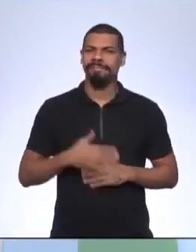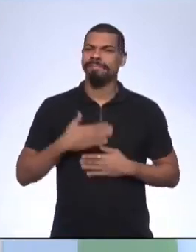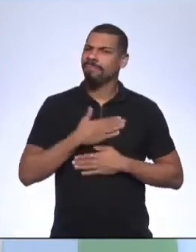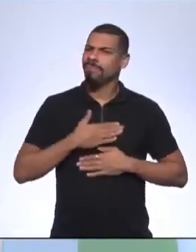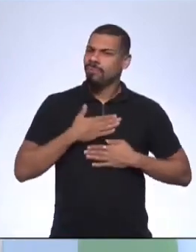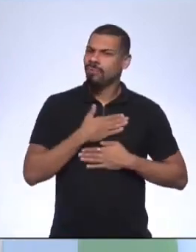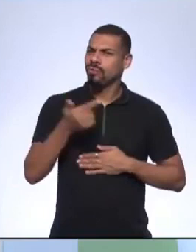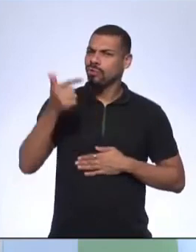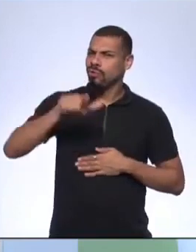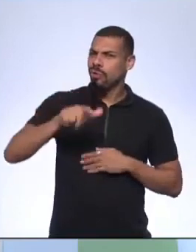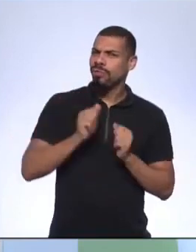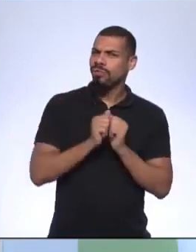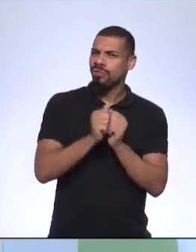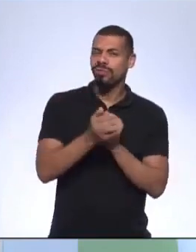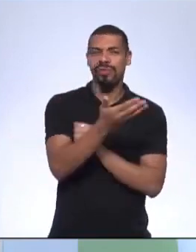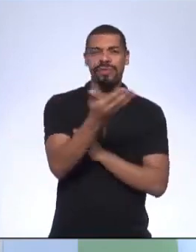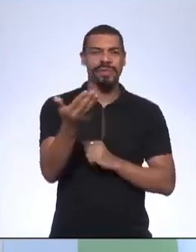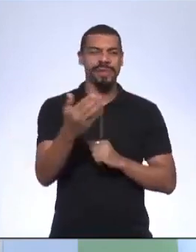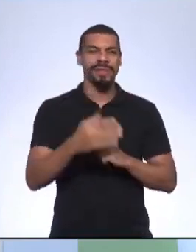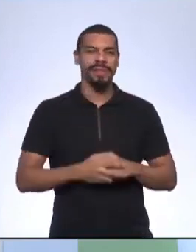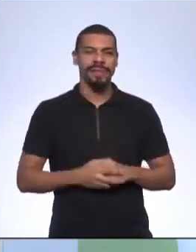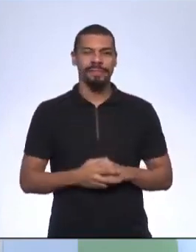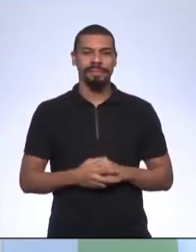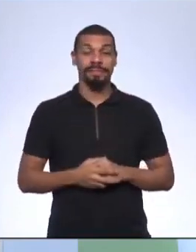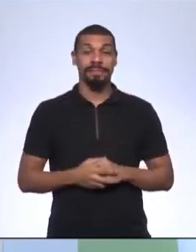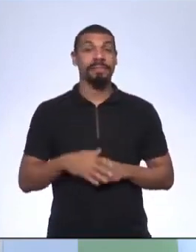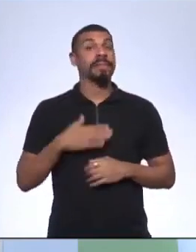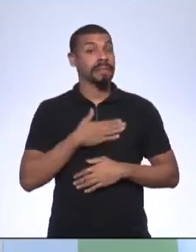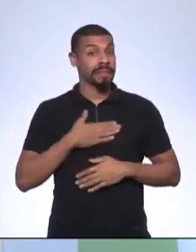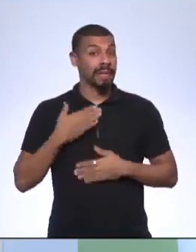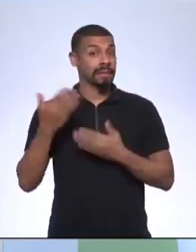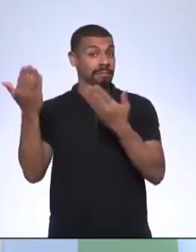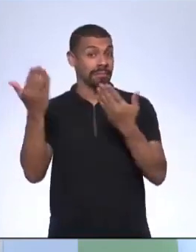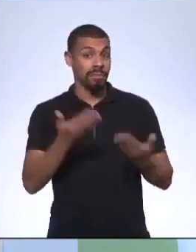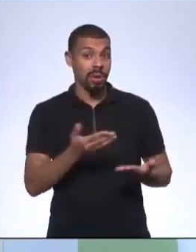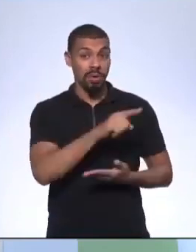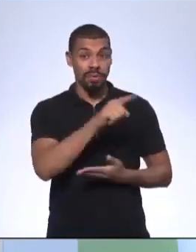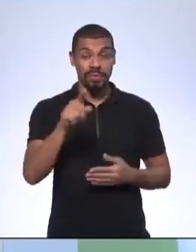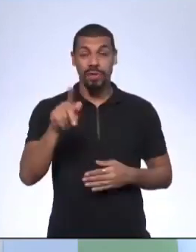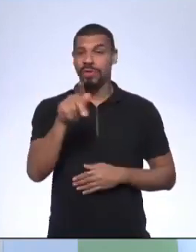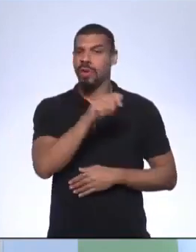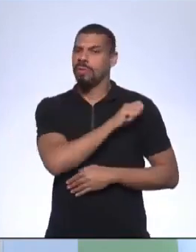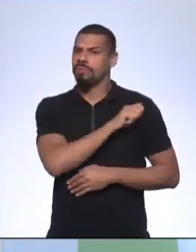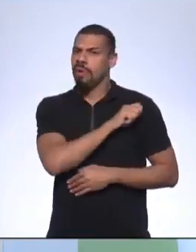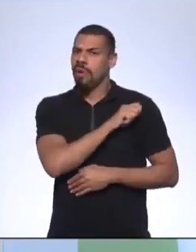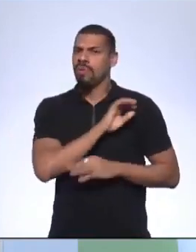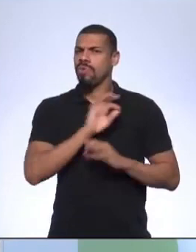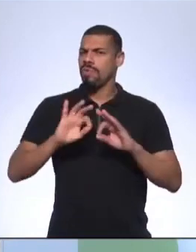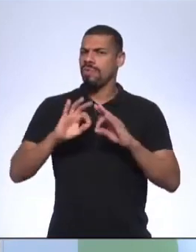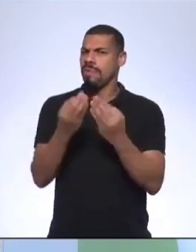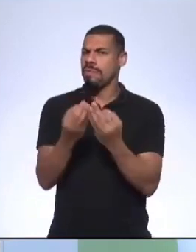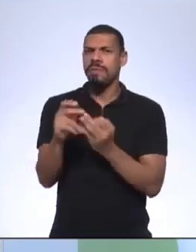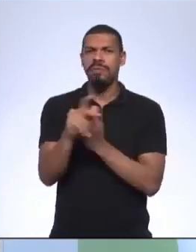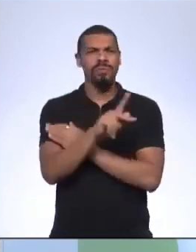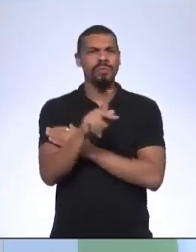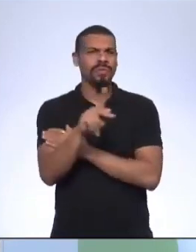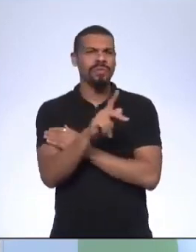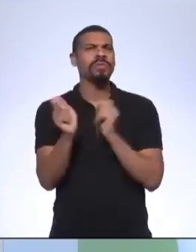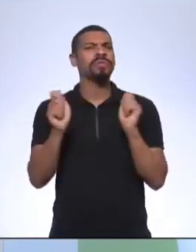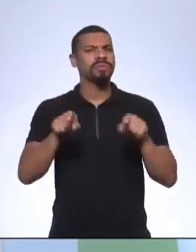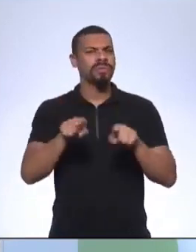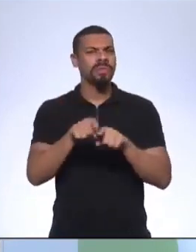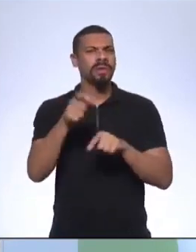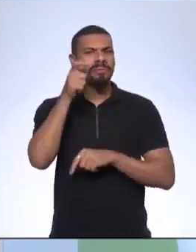estar mais uma vez aqui com vocês. Quero dar as boas-vindas aos educandos, aos seus responsáveis, também aos professores que nos